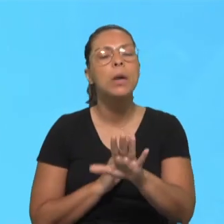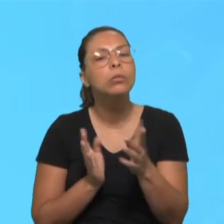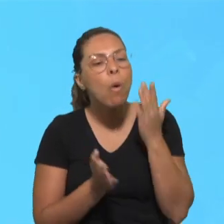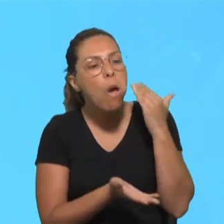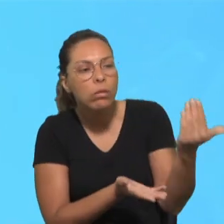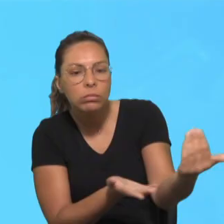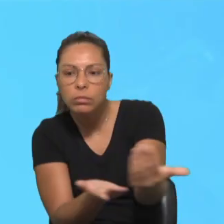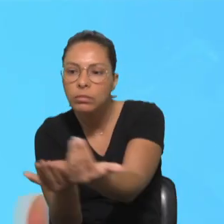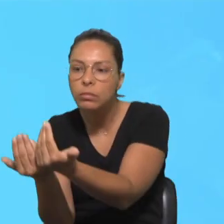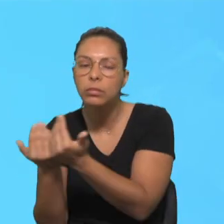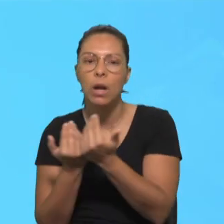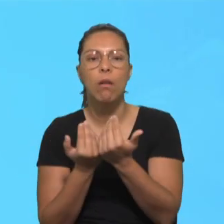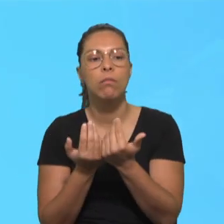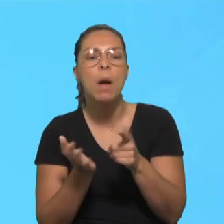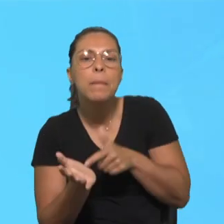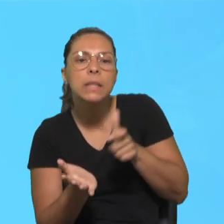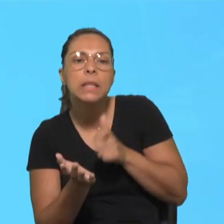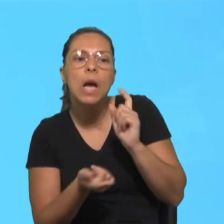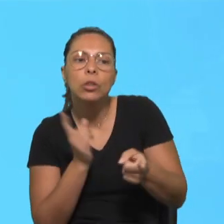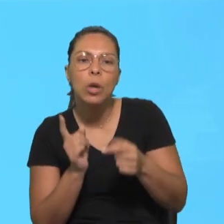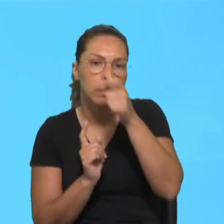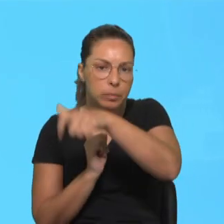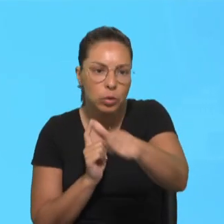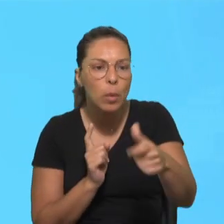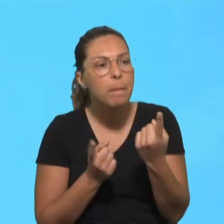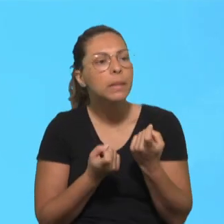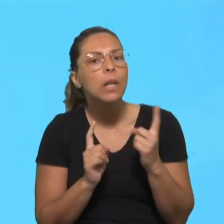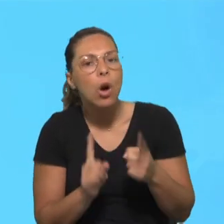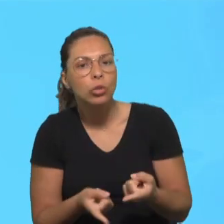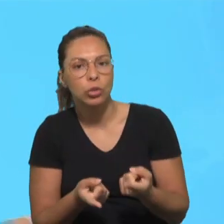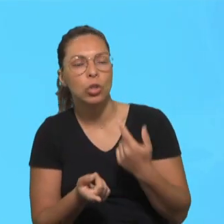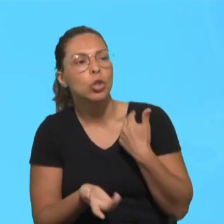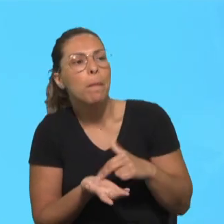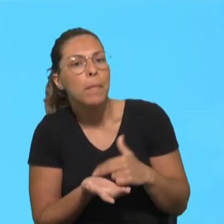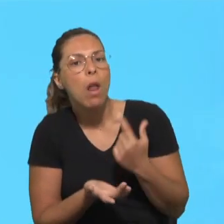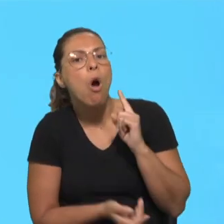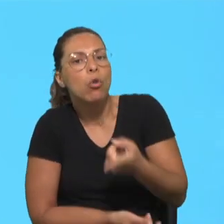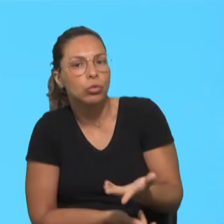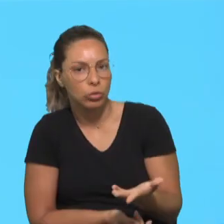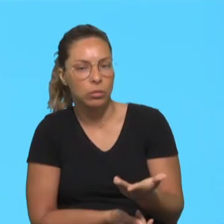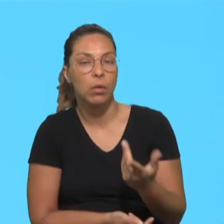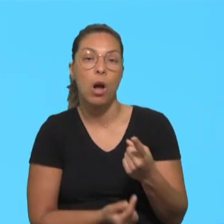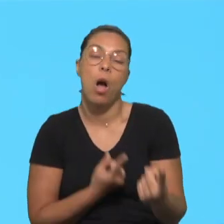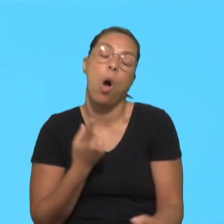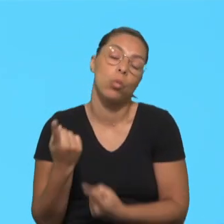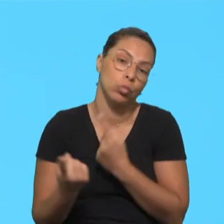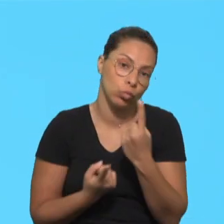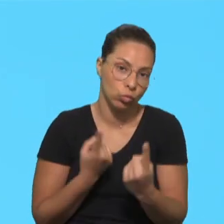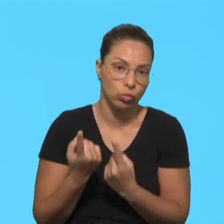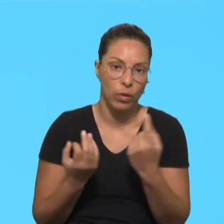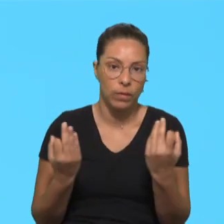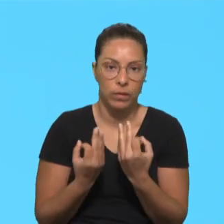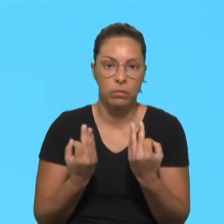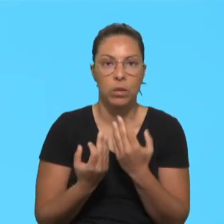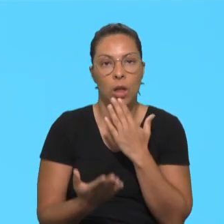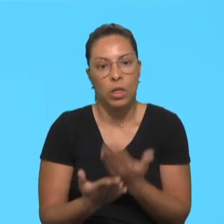necessidades, saber o que é que as pessoas esperam, o que é que as pessoas precisam. E a partir daí sim, e depois, claro, há aqui algumas das intervenções que também nos